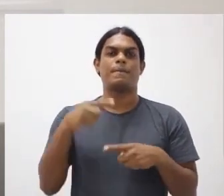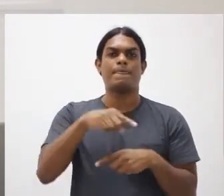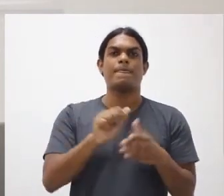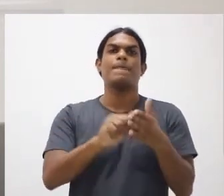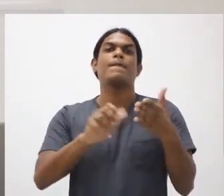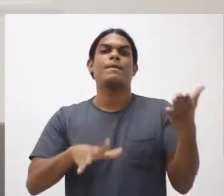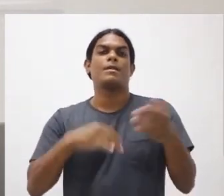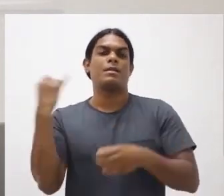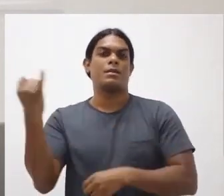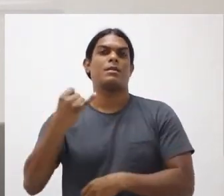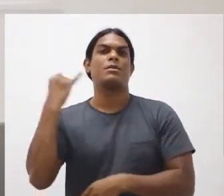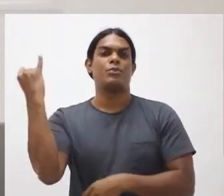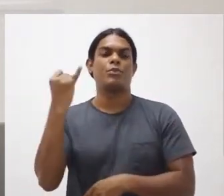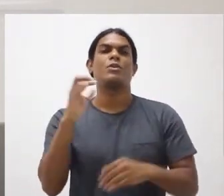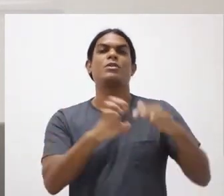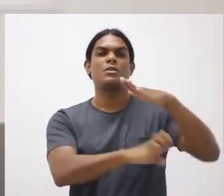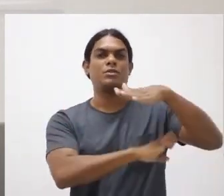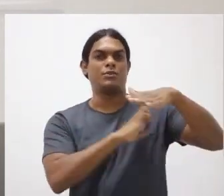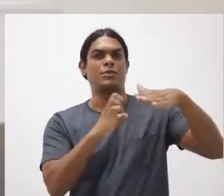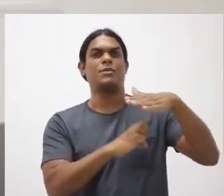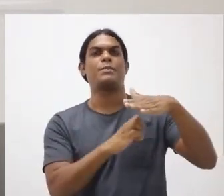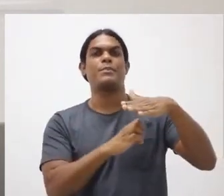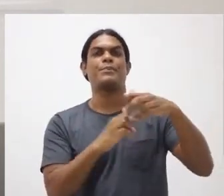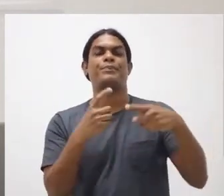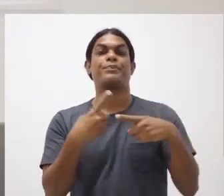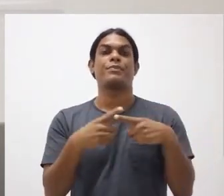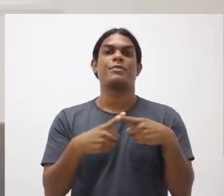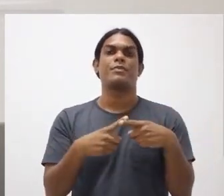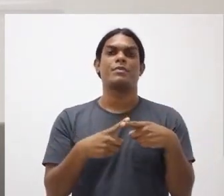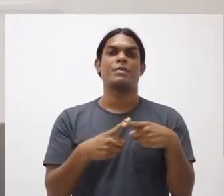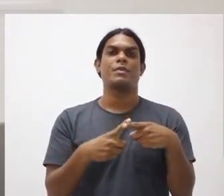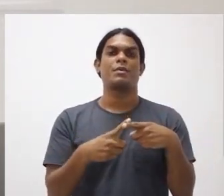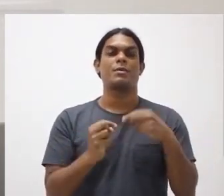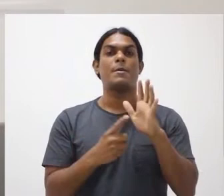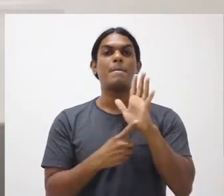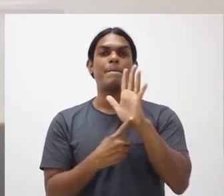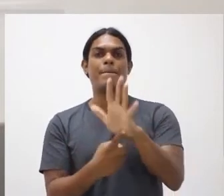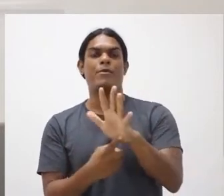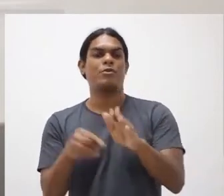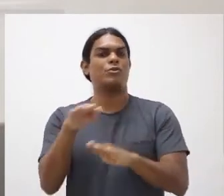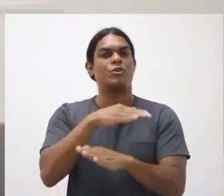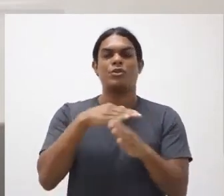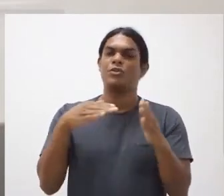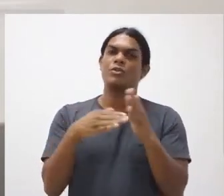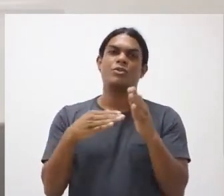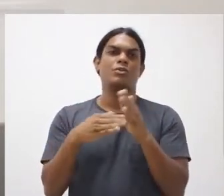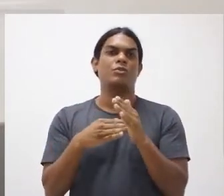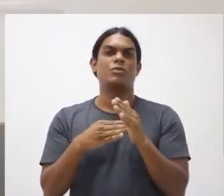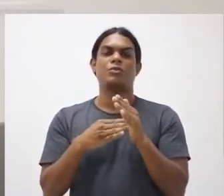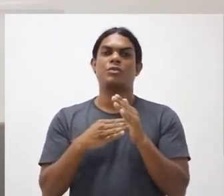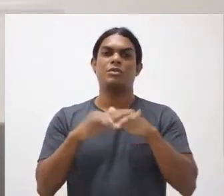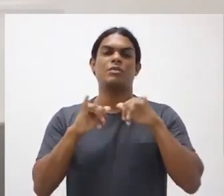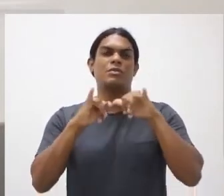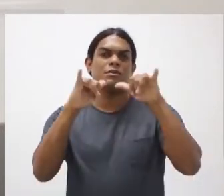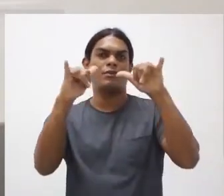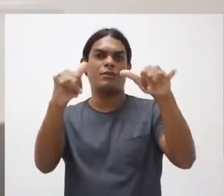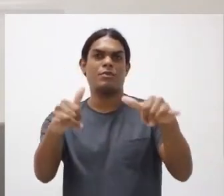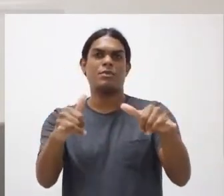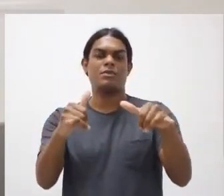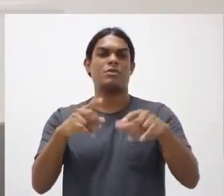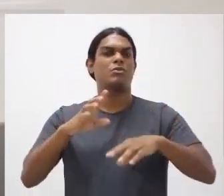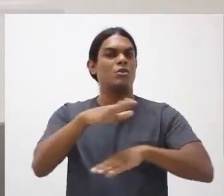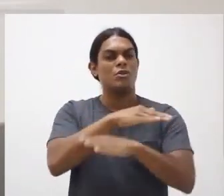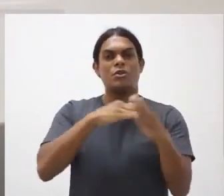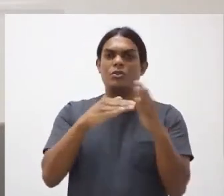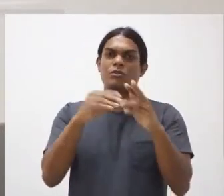que essa atividade é tão importante para as organizações, porque ela garante que todos os insumos, todas as informações e